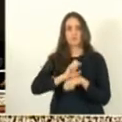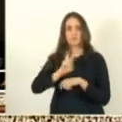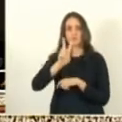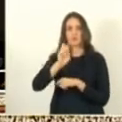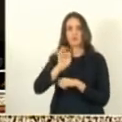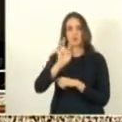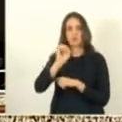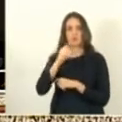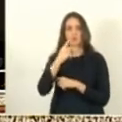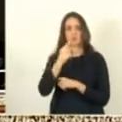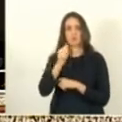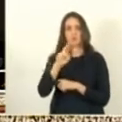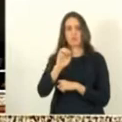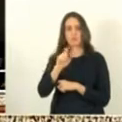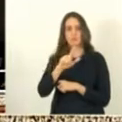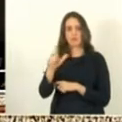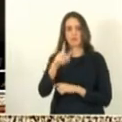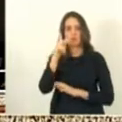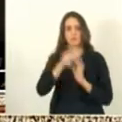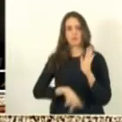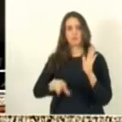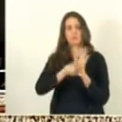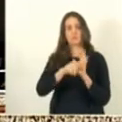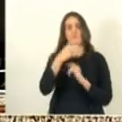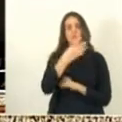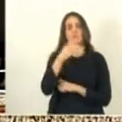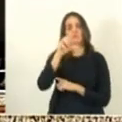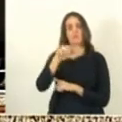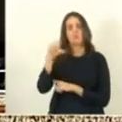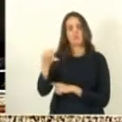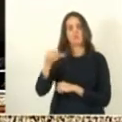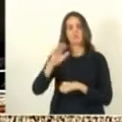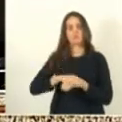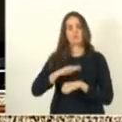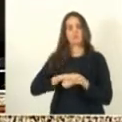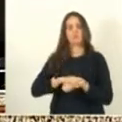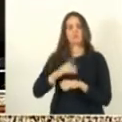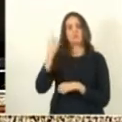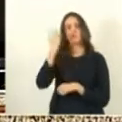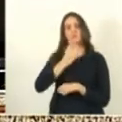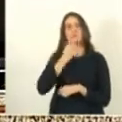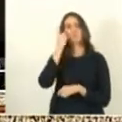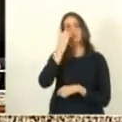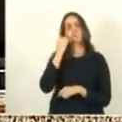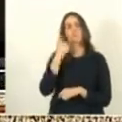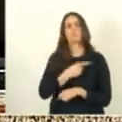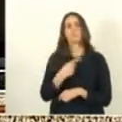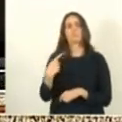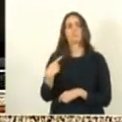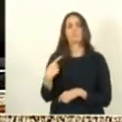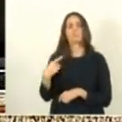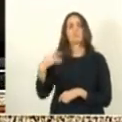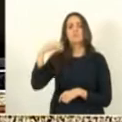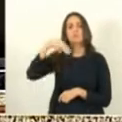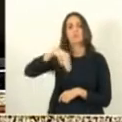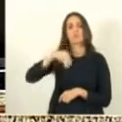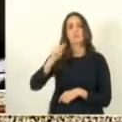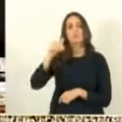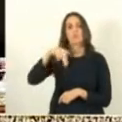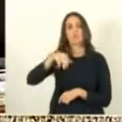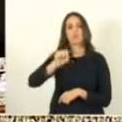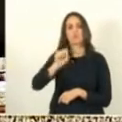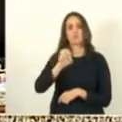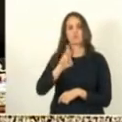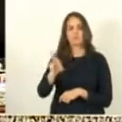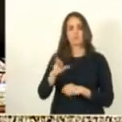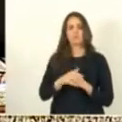veto parcial ao projeto de lei 399, de autoria do deputado e pastor Marcos Mansur. Convoco